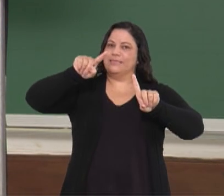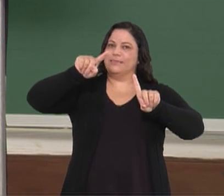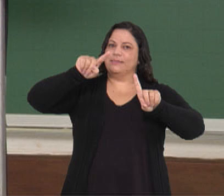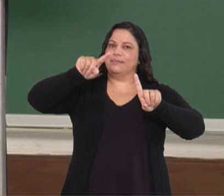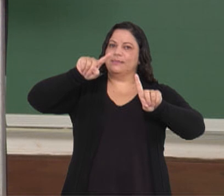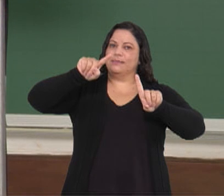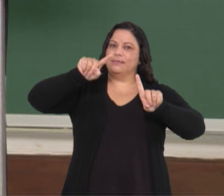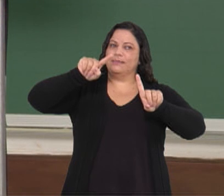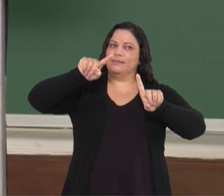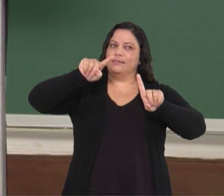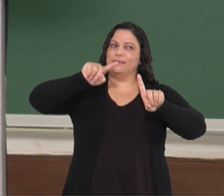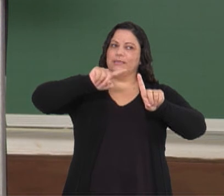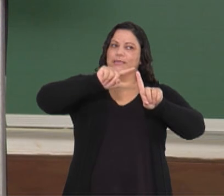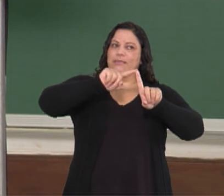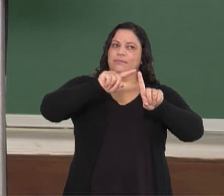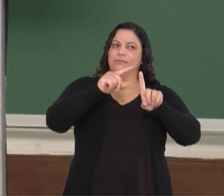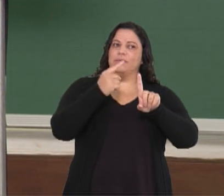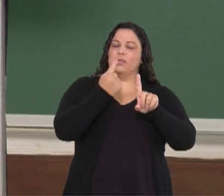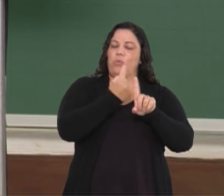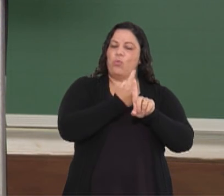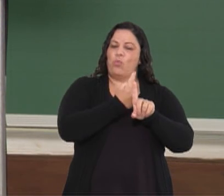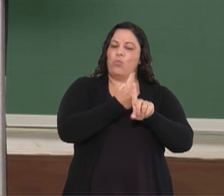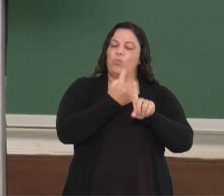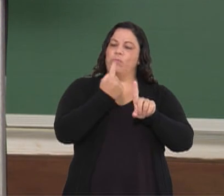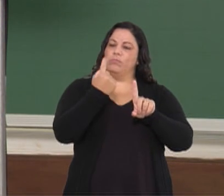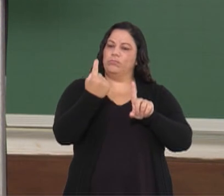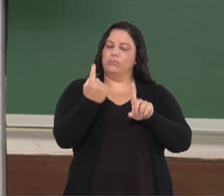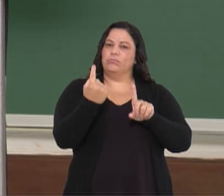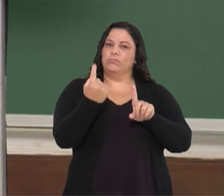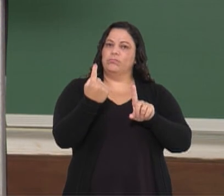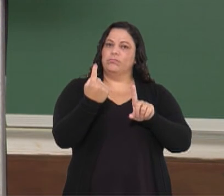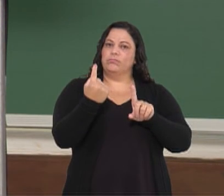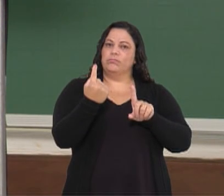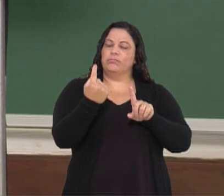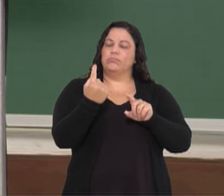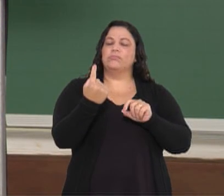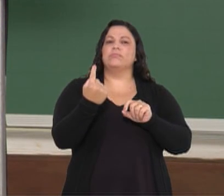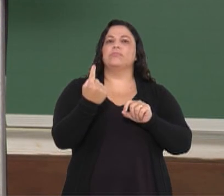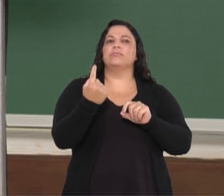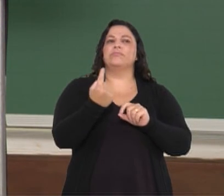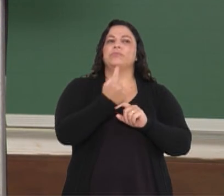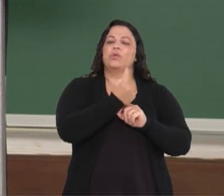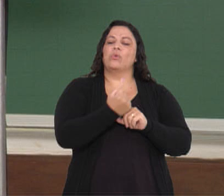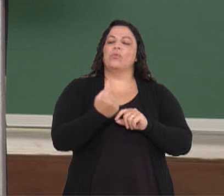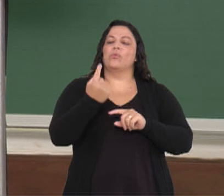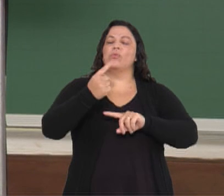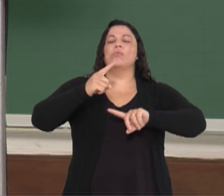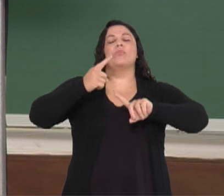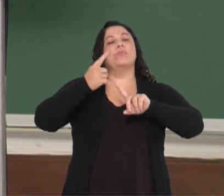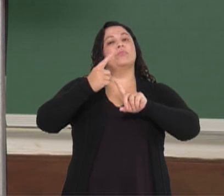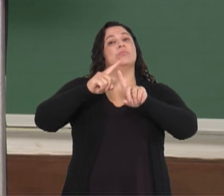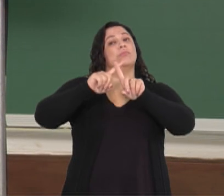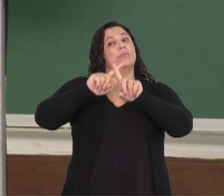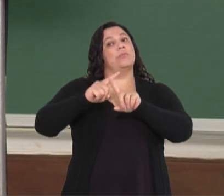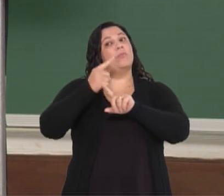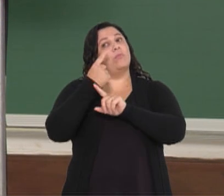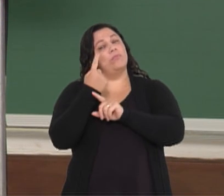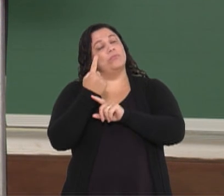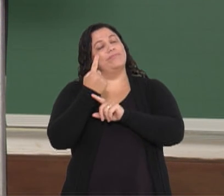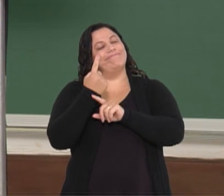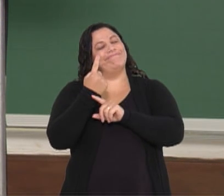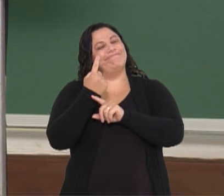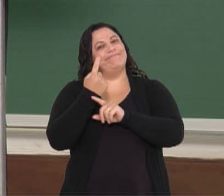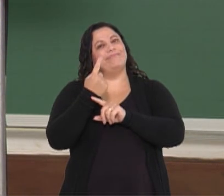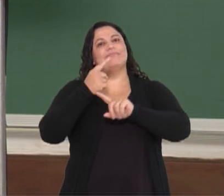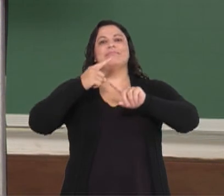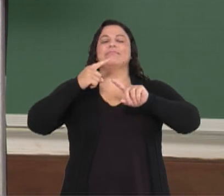né? O valor 1 aqui eu dobro, eu coloco ele novamente. Né? 1 multiplicado por 1, 1 mais